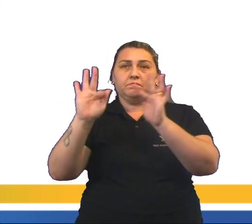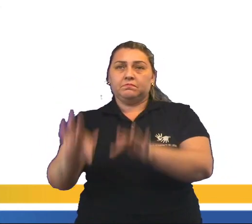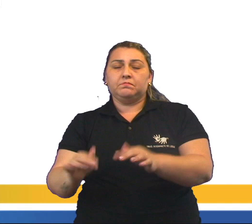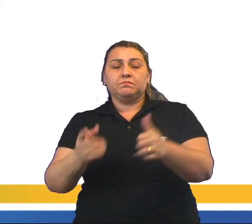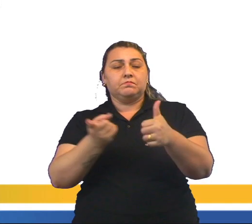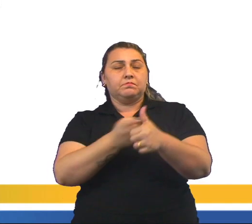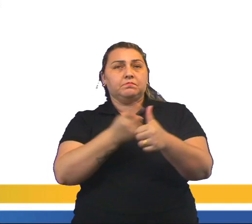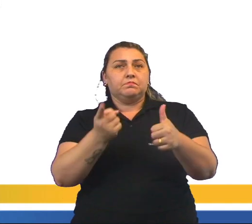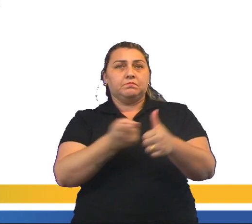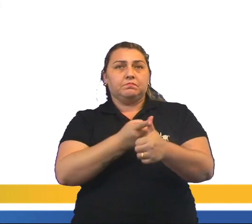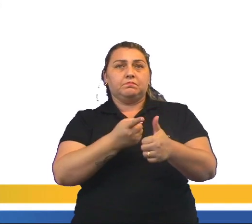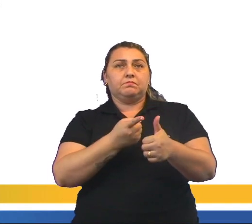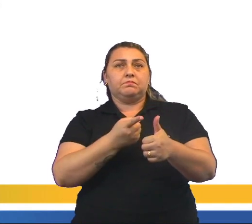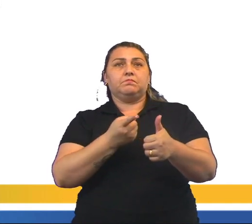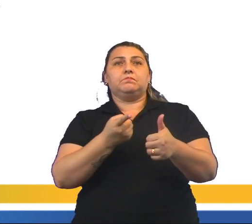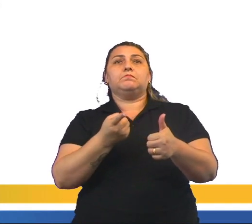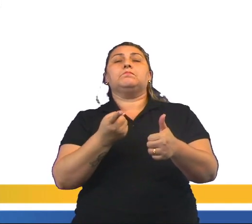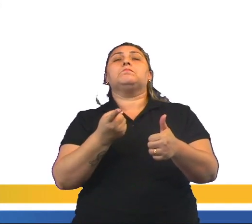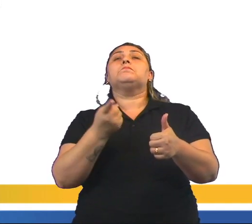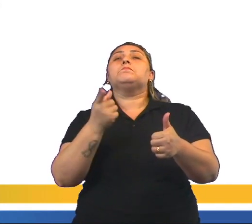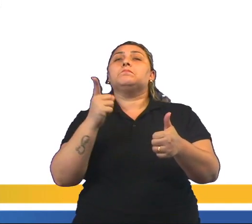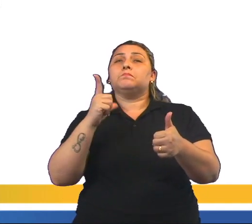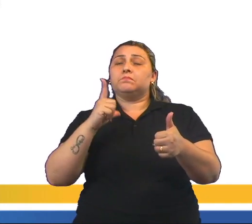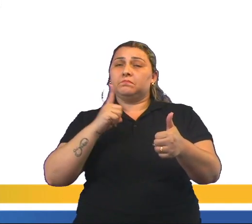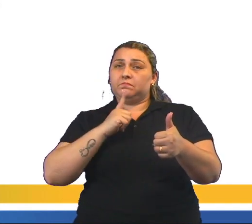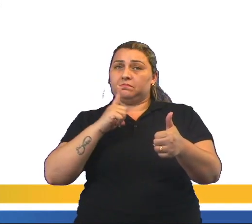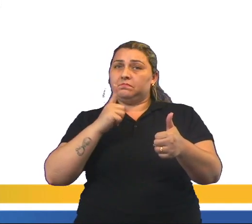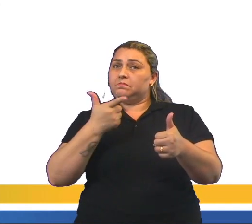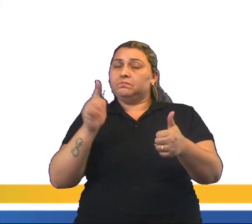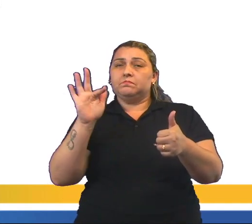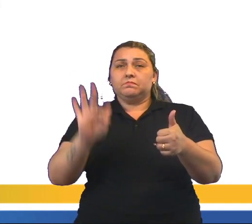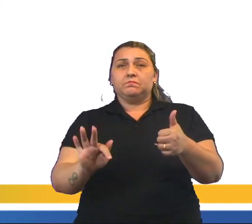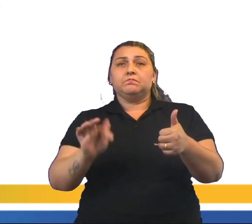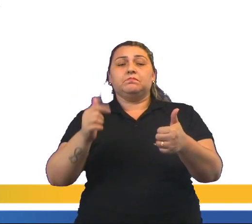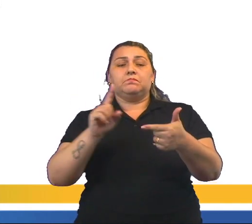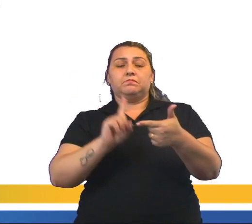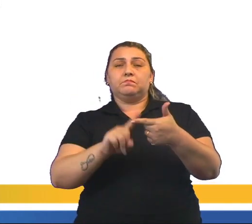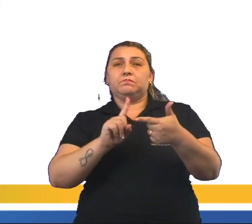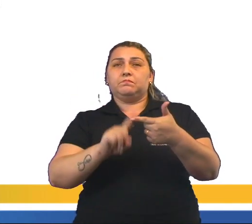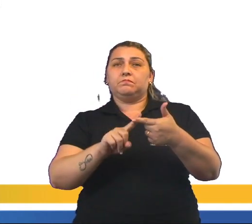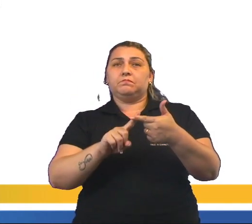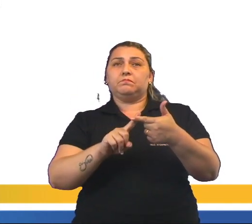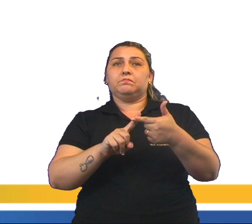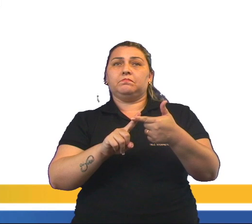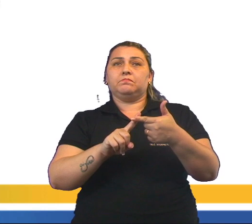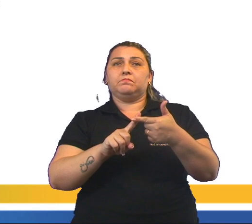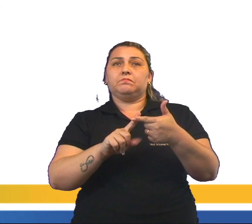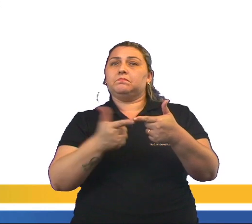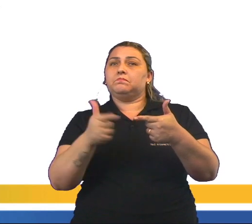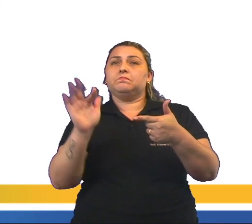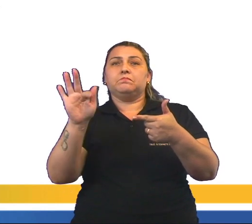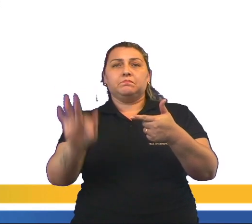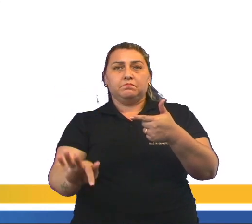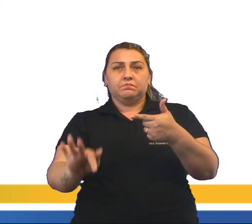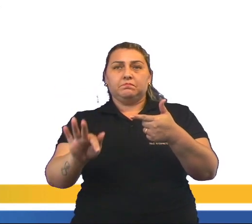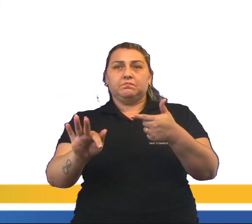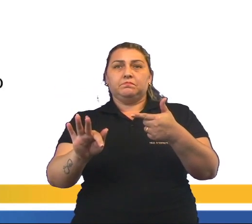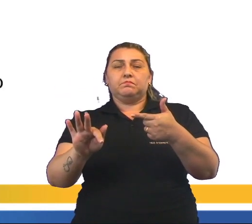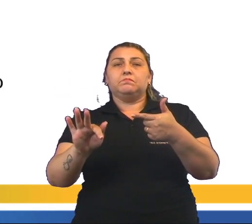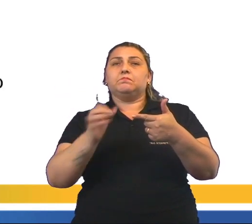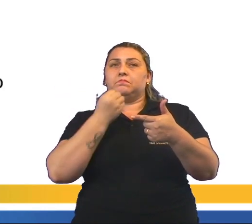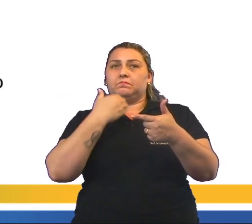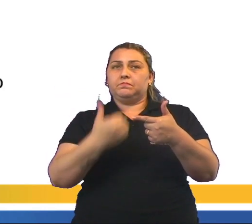primeiro é infinito e o segundo é finito então eles não tem assim um limite tudo